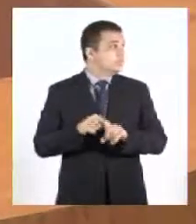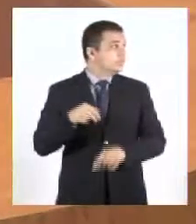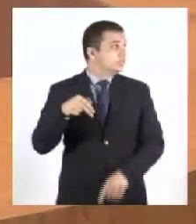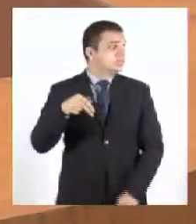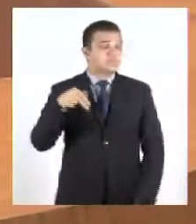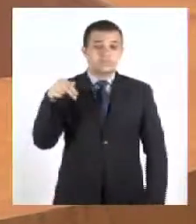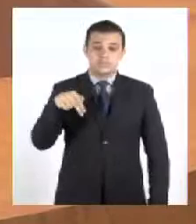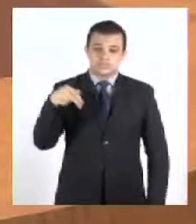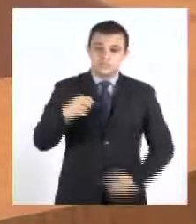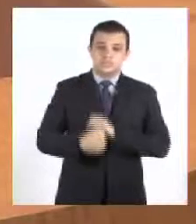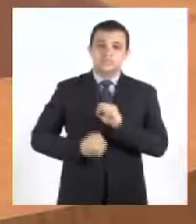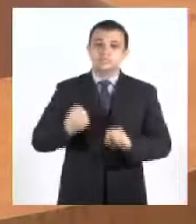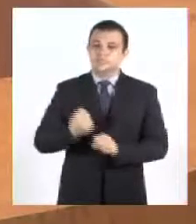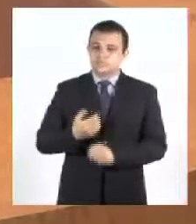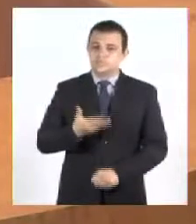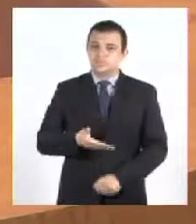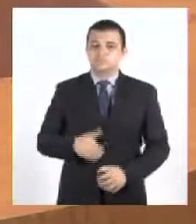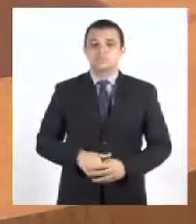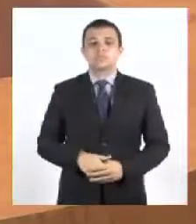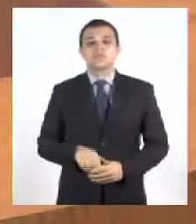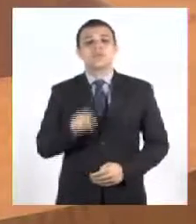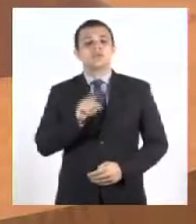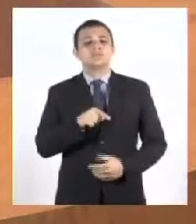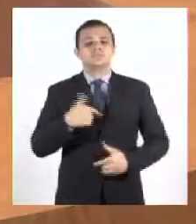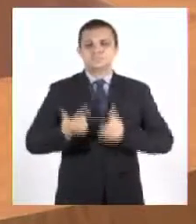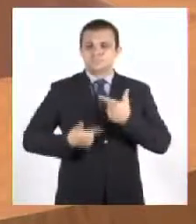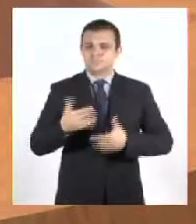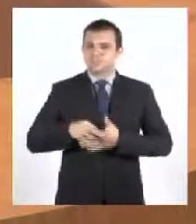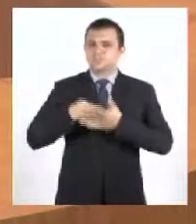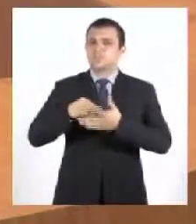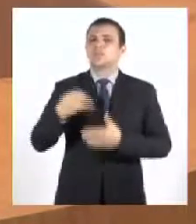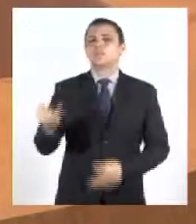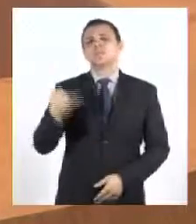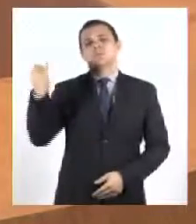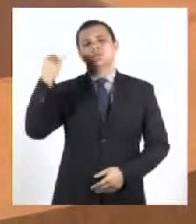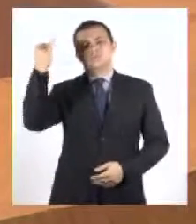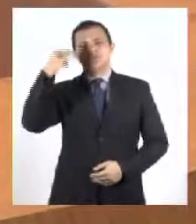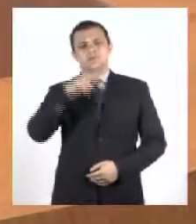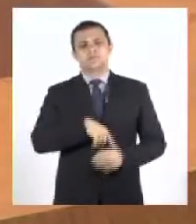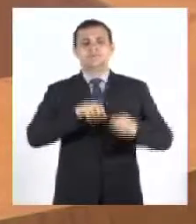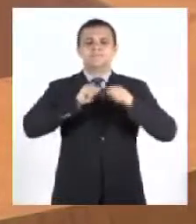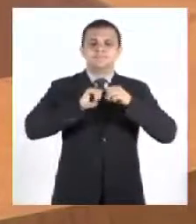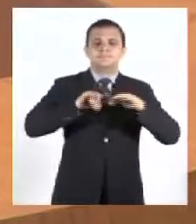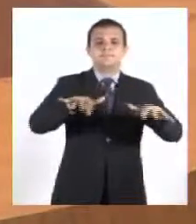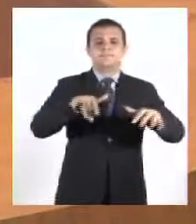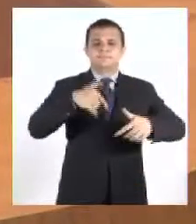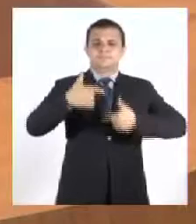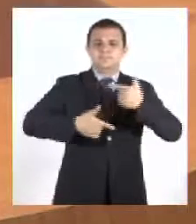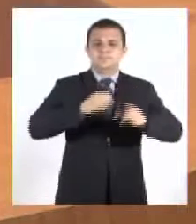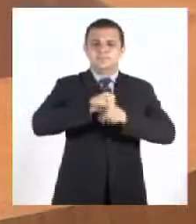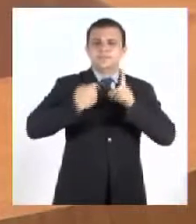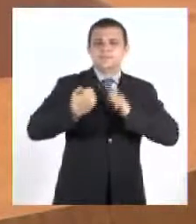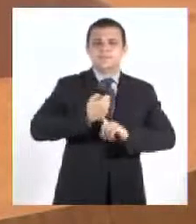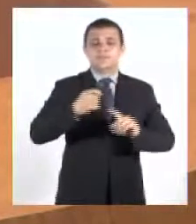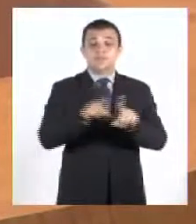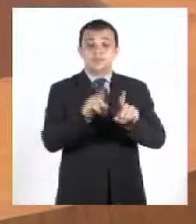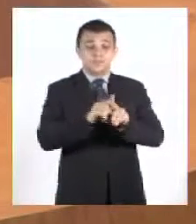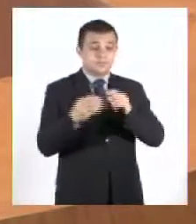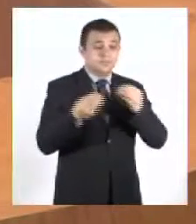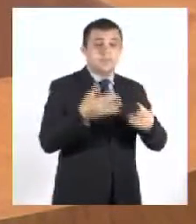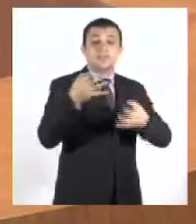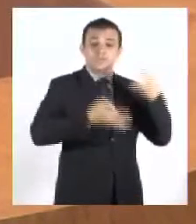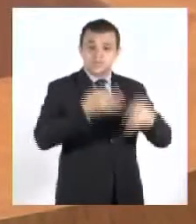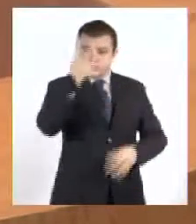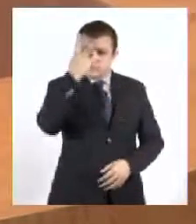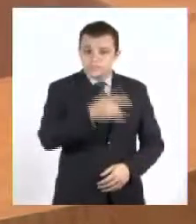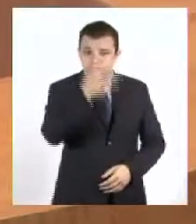Iniciativa essa, que é de grande alcance social e faz justiça à laboriosa classe de servidores do Poder